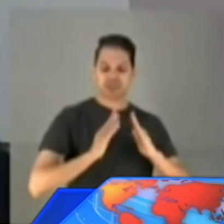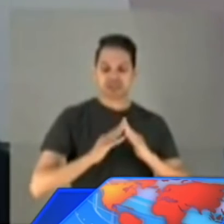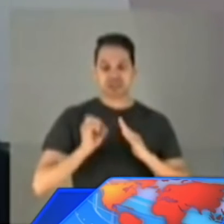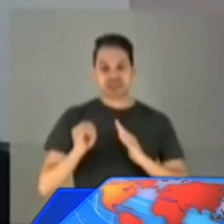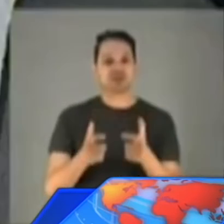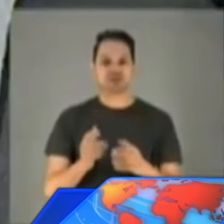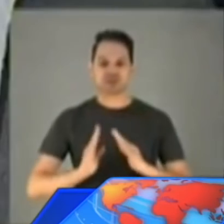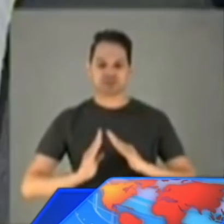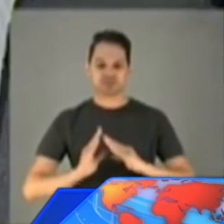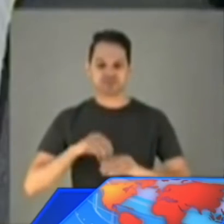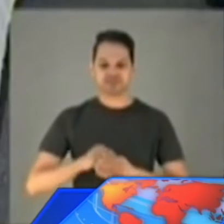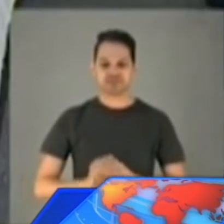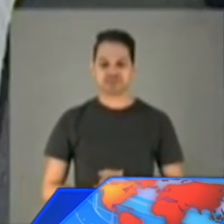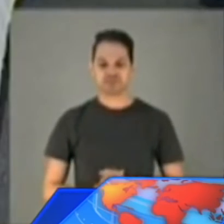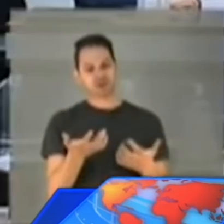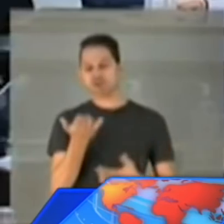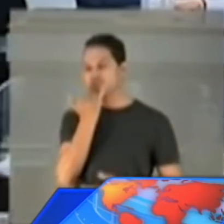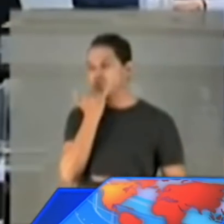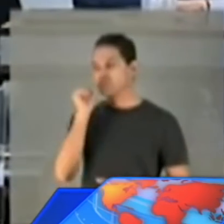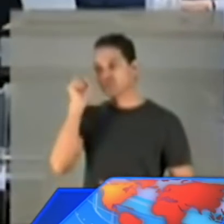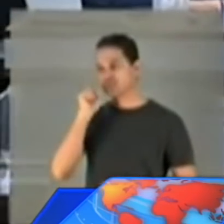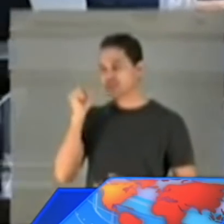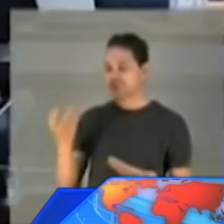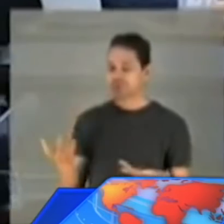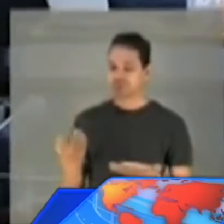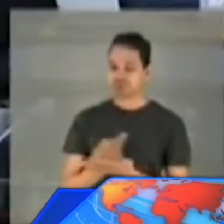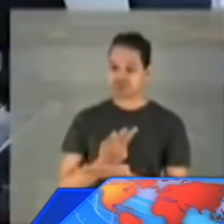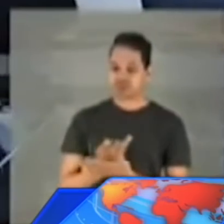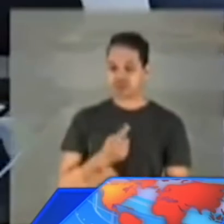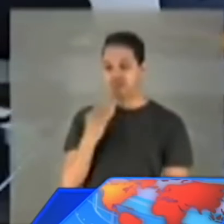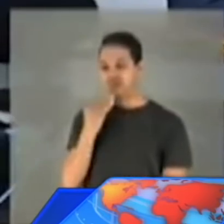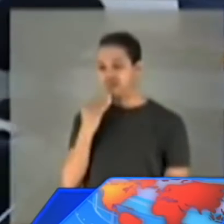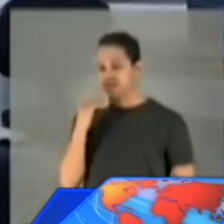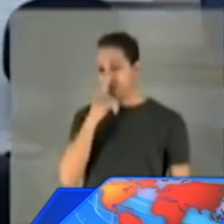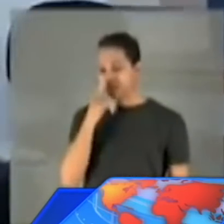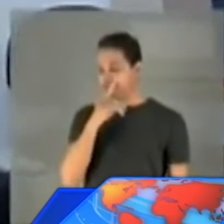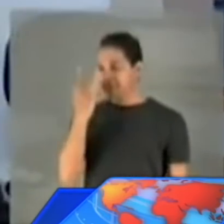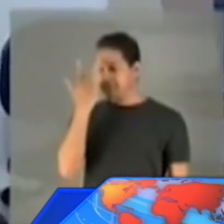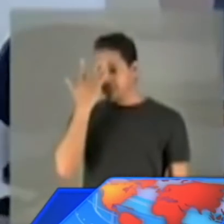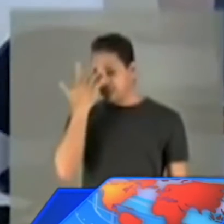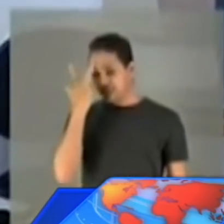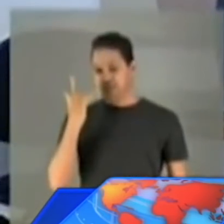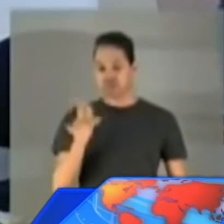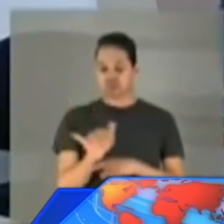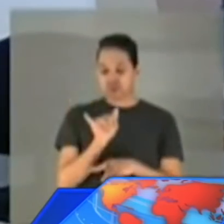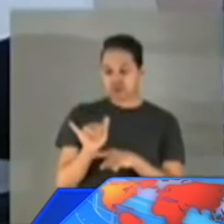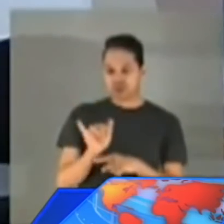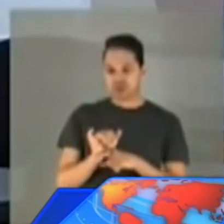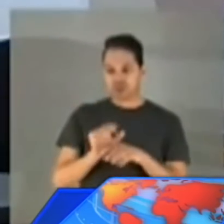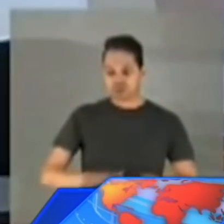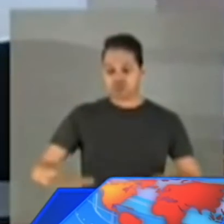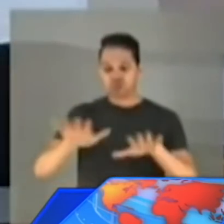modo como terminam todas as pandemias. Há uma falha aqui em considerar a imunidade de rebanho uma estratégia. Nunca